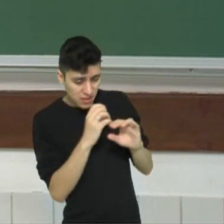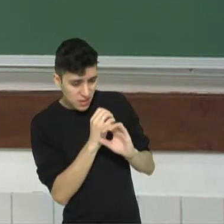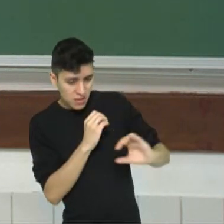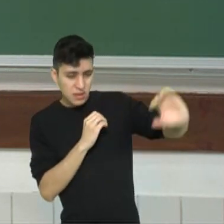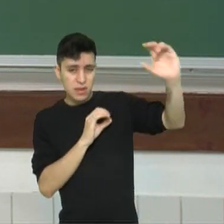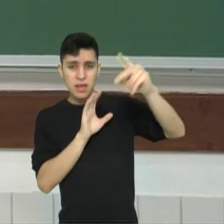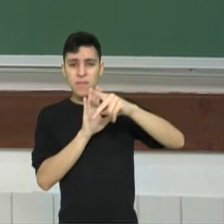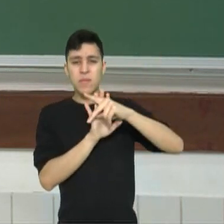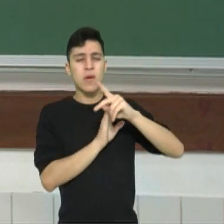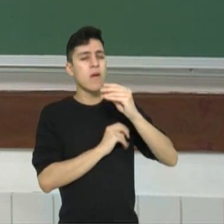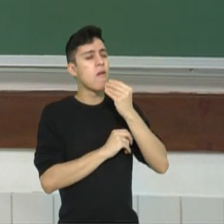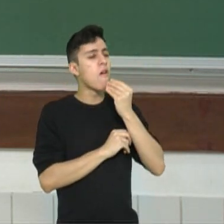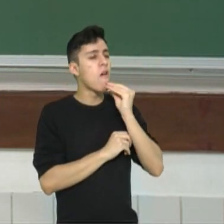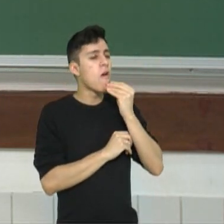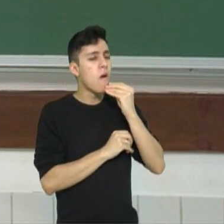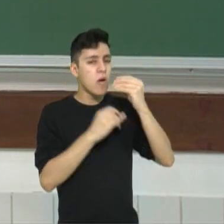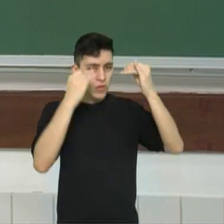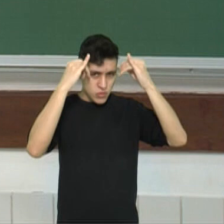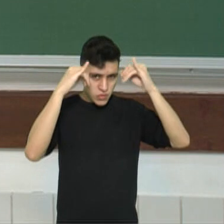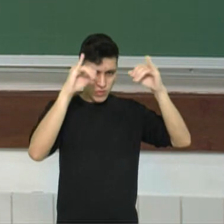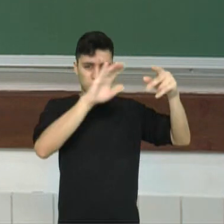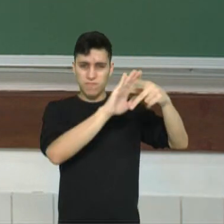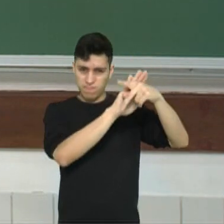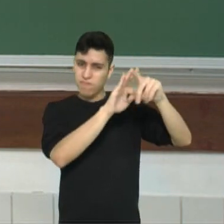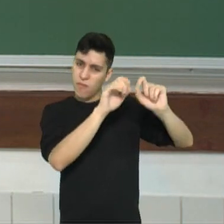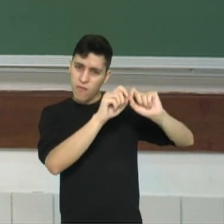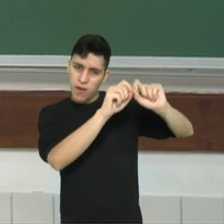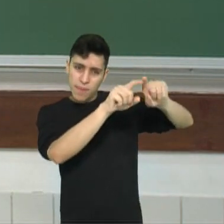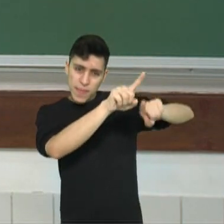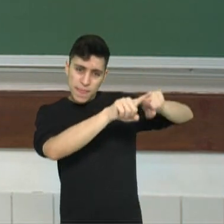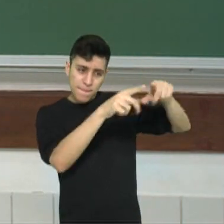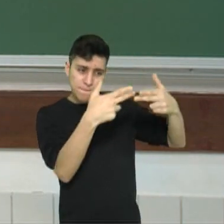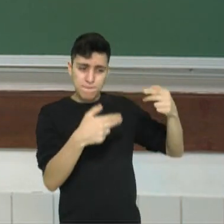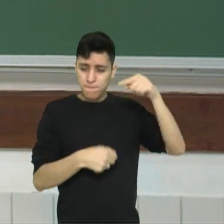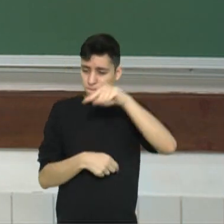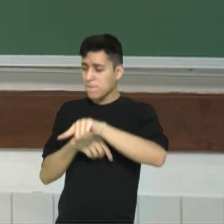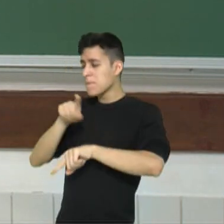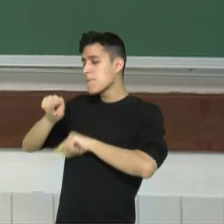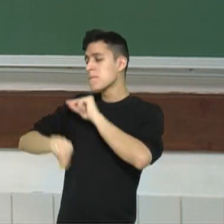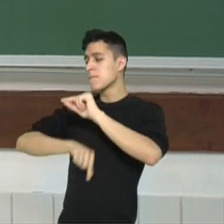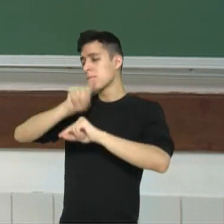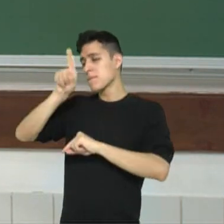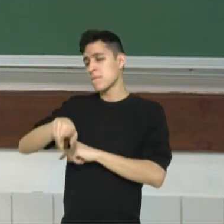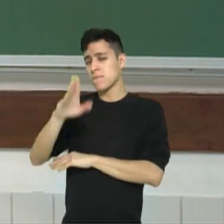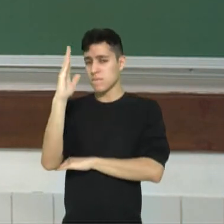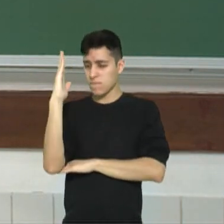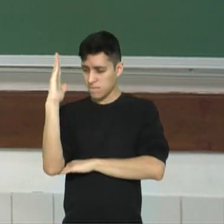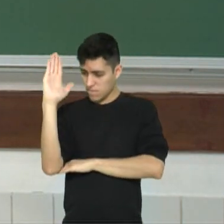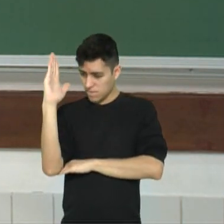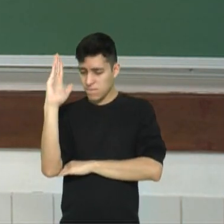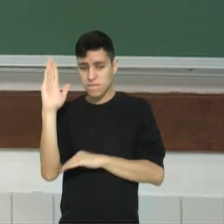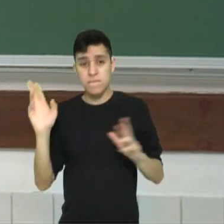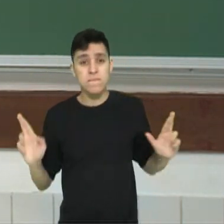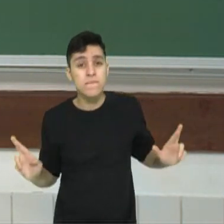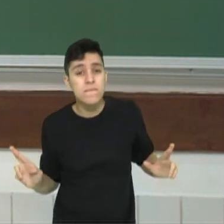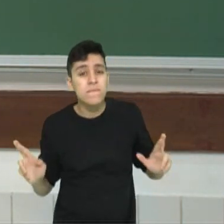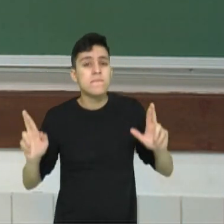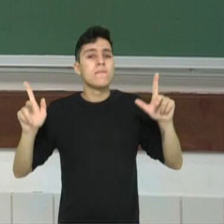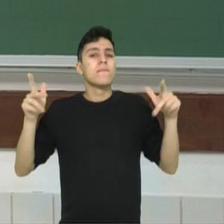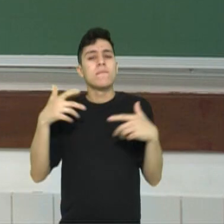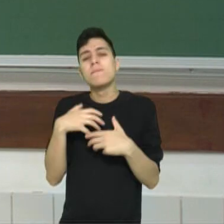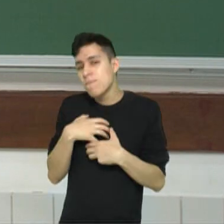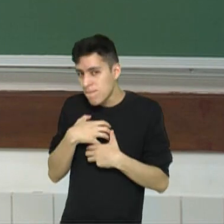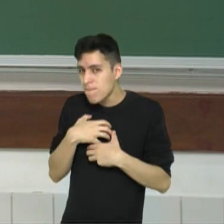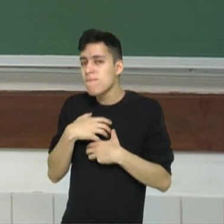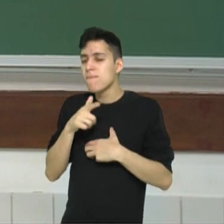osso do chifre do boi ou da vaca que você tem como referência. Mas aqui você tem um instrumento que ele é de madeira. Então assim, olha a diferença que você